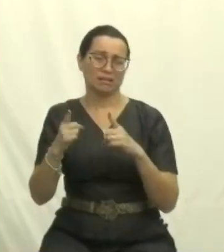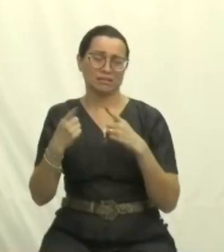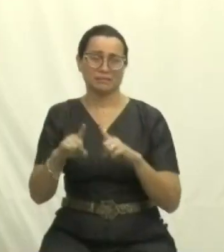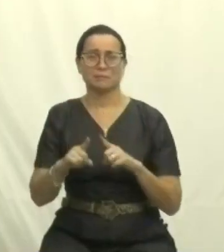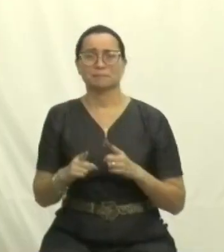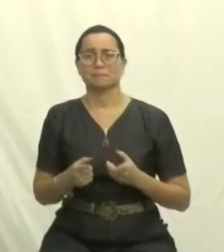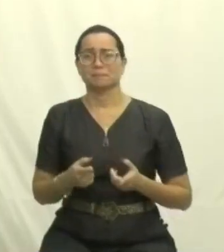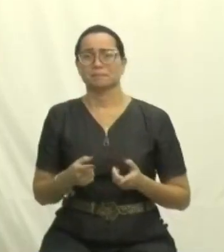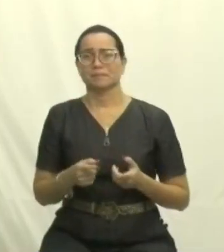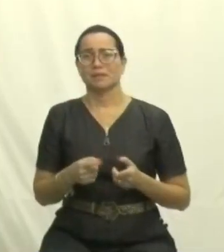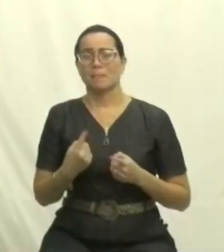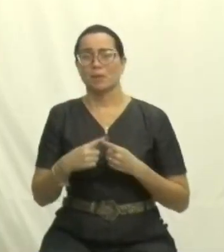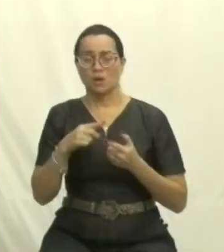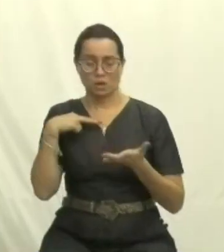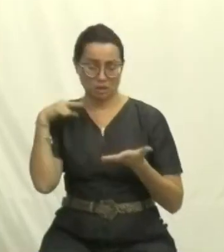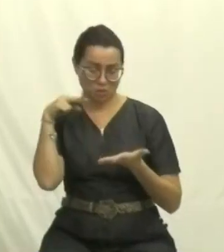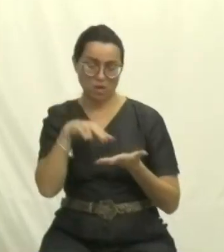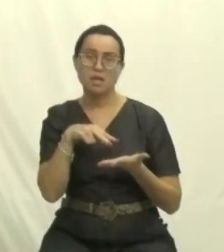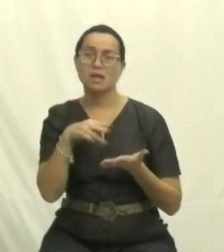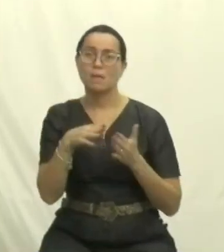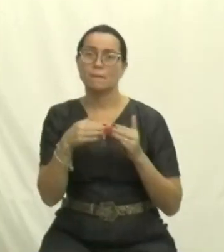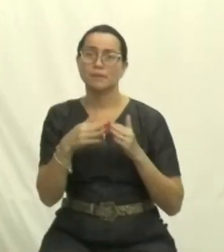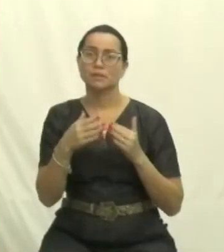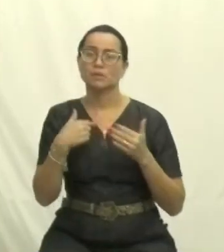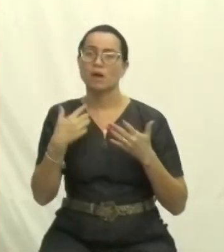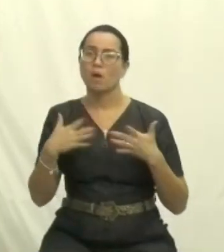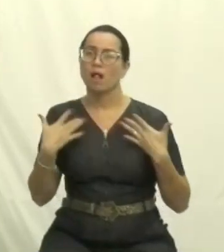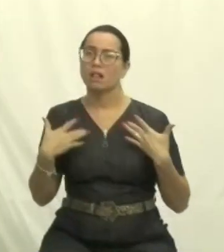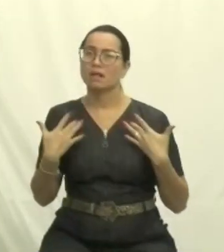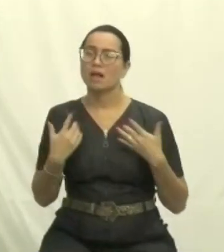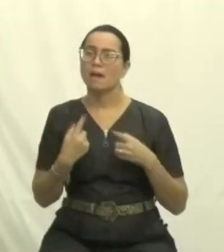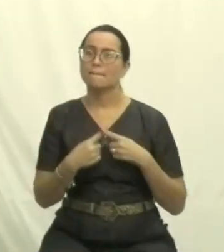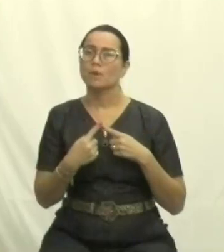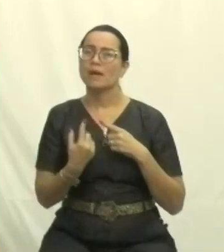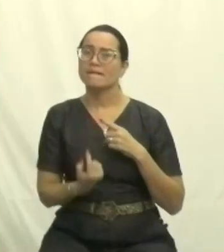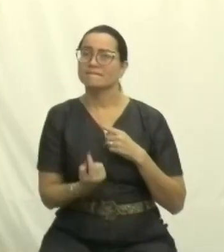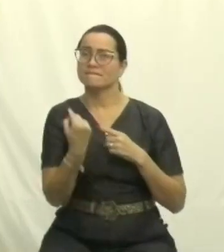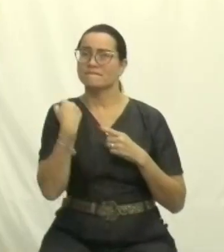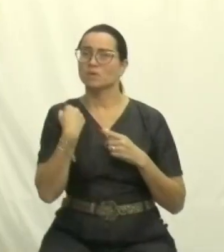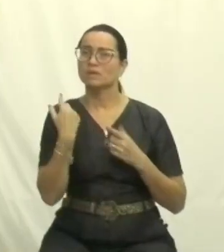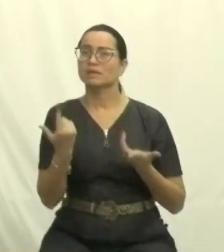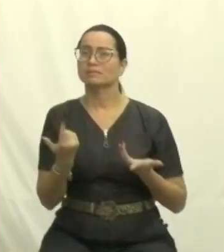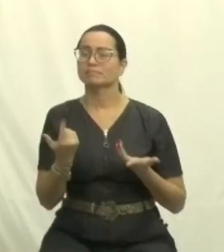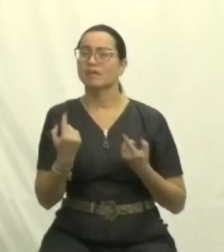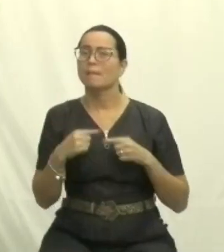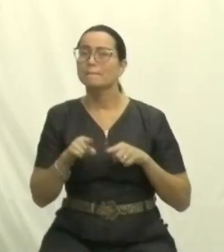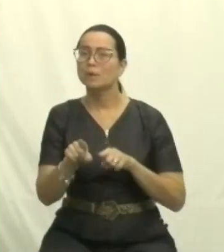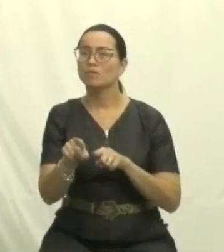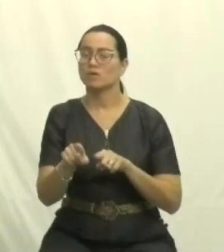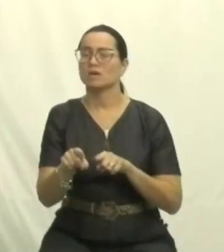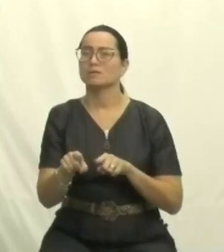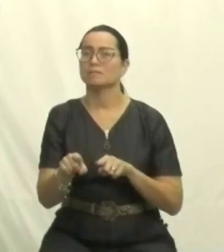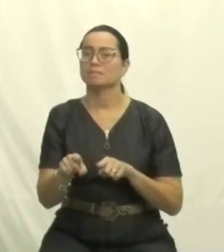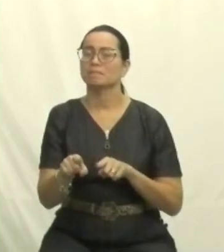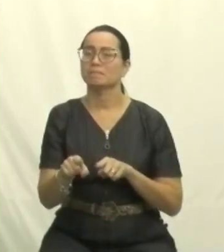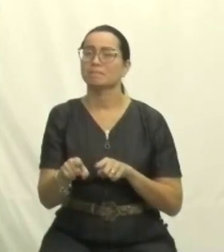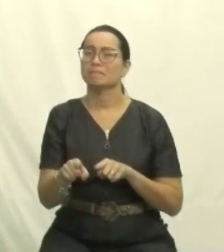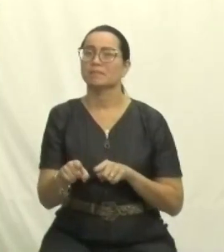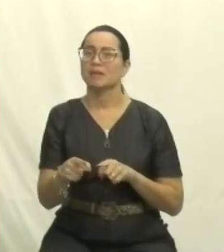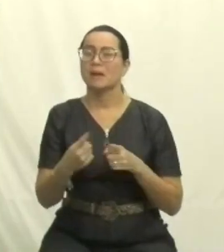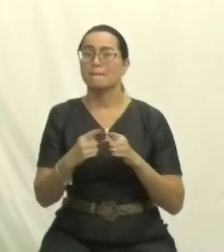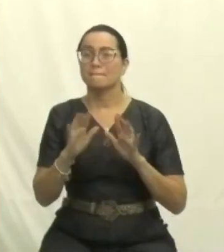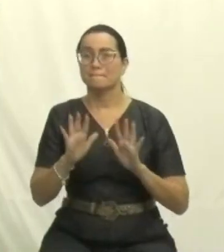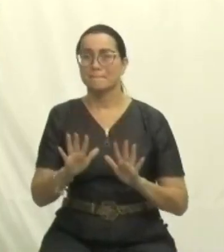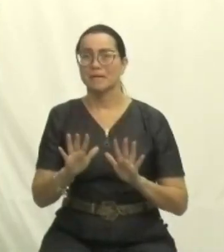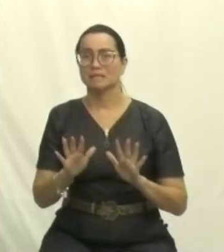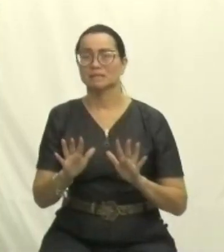Quando eu vi o requerimento, o motivo da minha alegria é que a gente tem que voltar a tratar isso, essa provocação no seu requerimento, mas